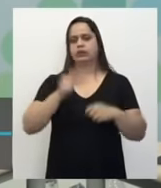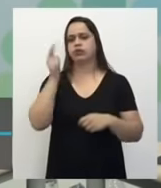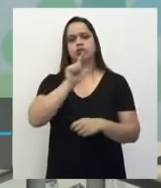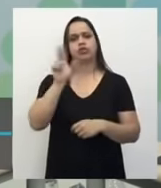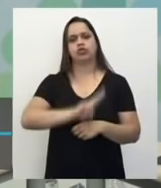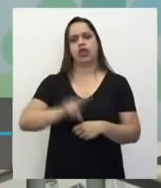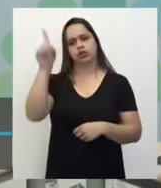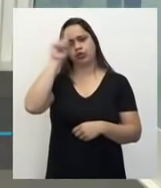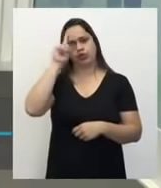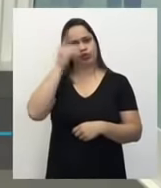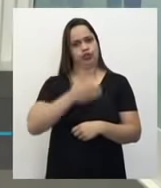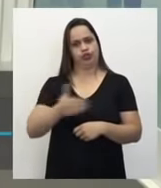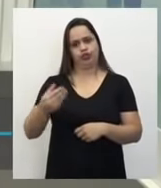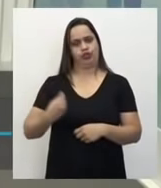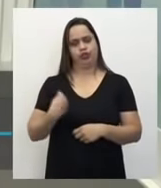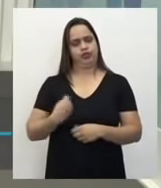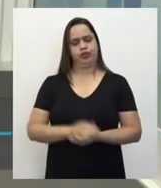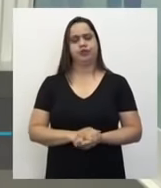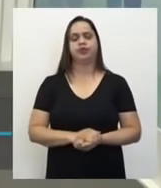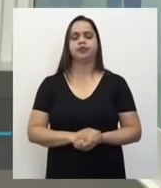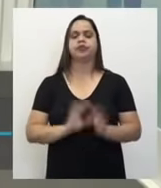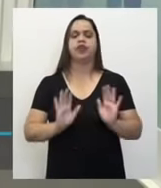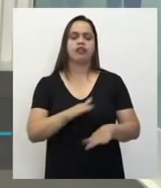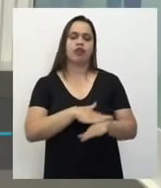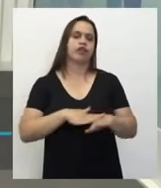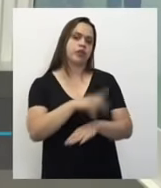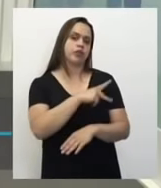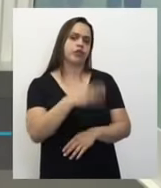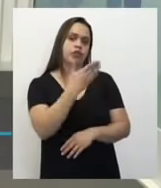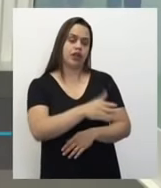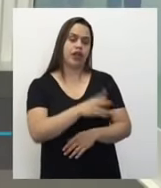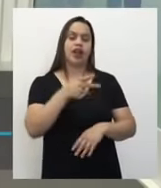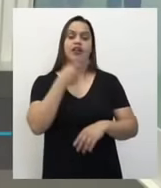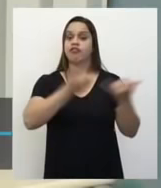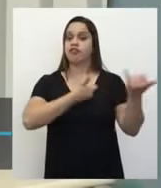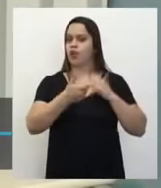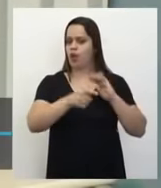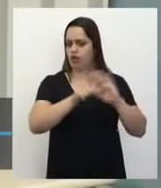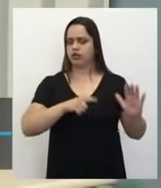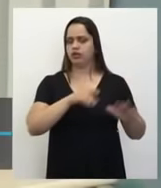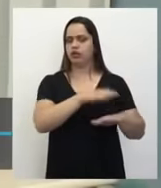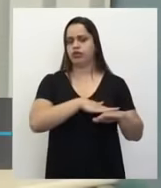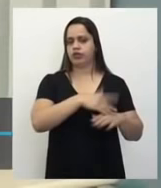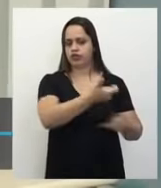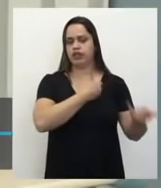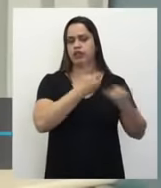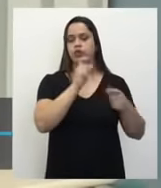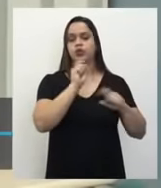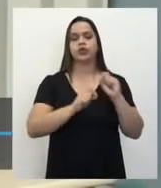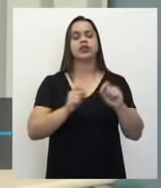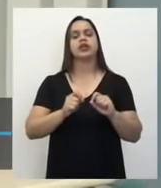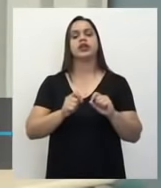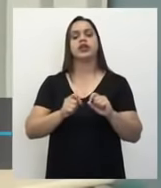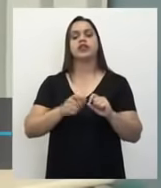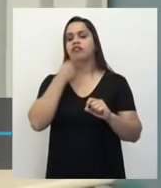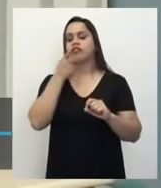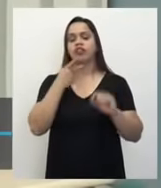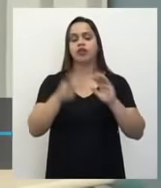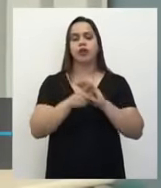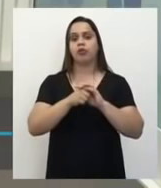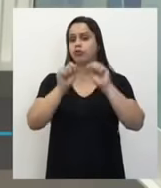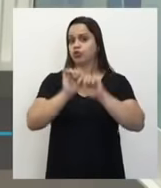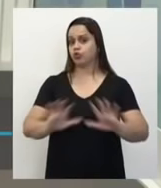dia. Legal. Eu estava conversando com a professora Márcia aqui, e ela estava me contando um pouco sobre a questão do cenário, um cenário diferente,